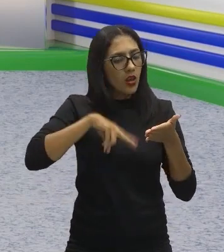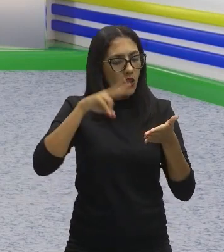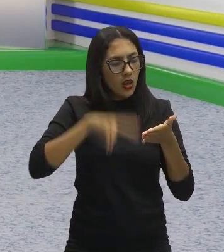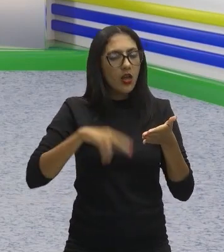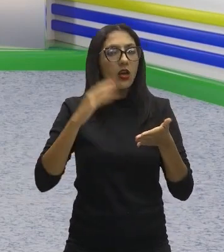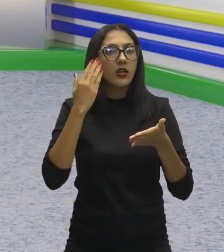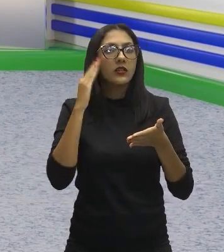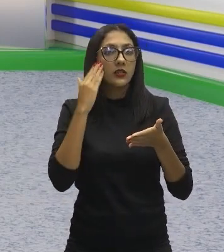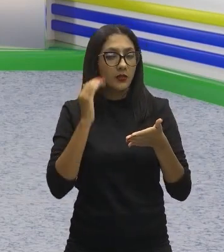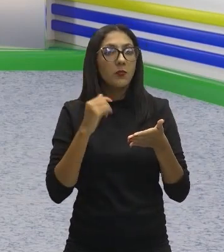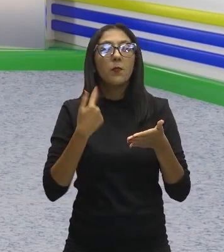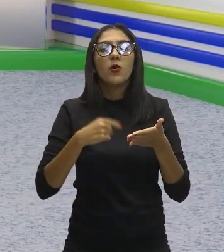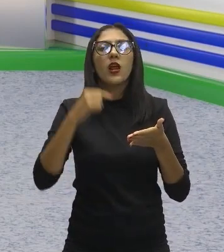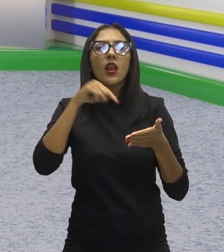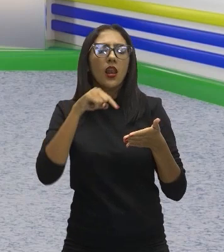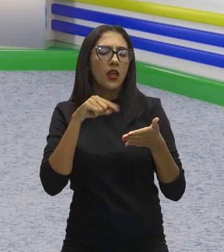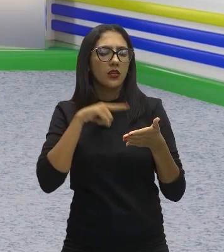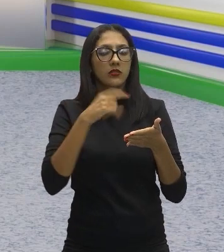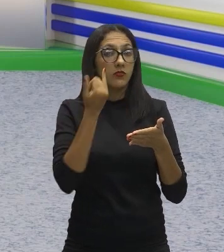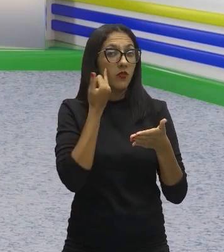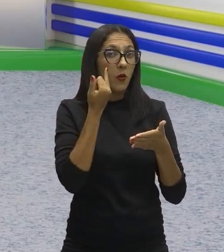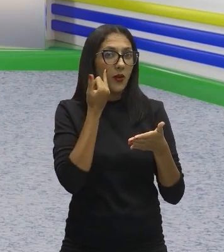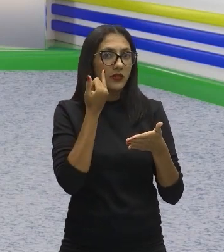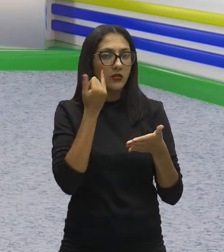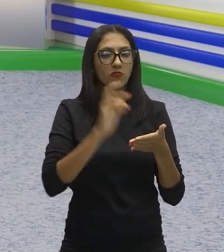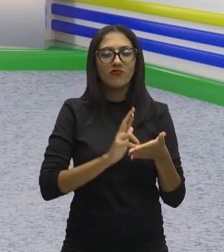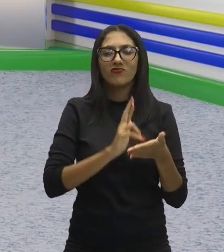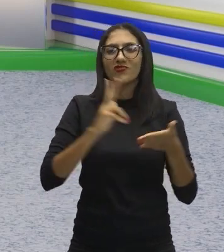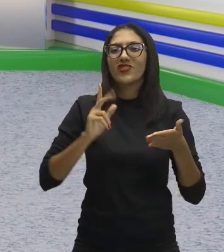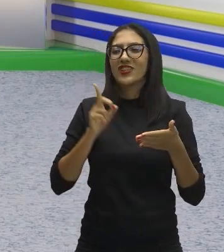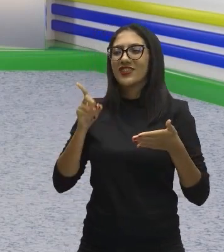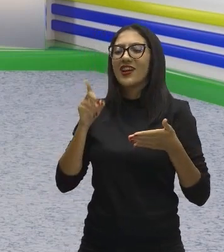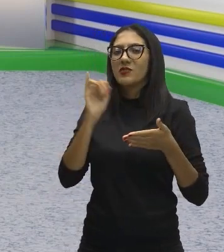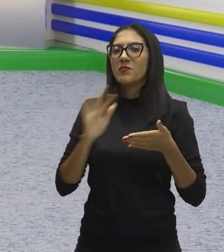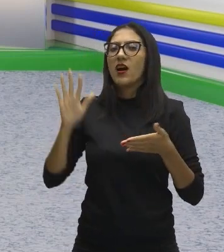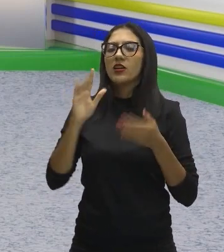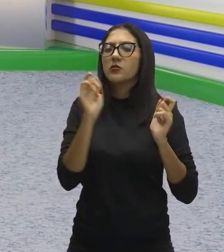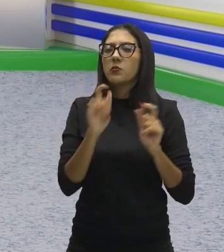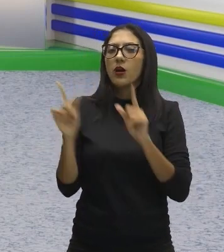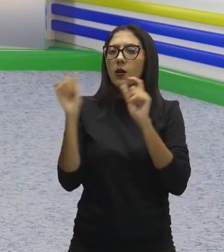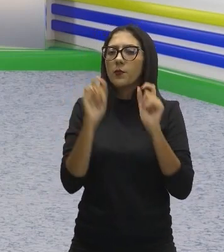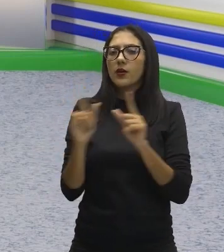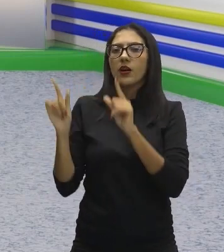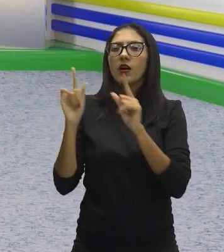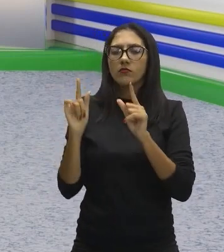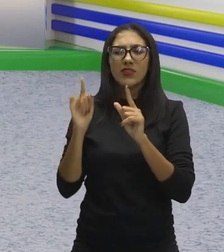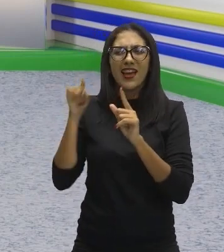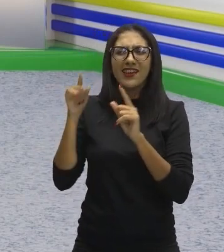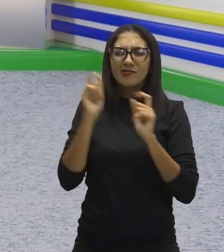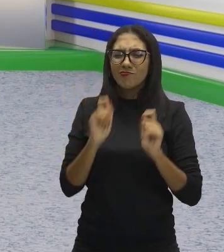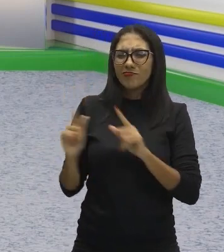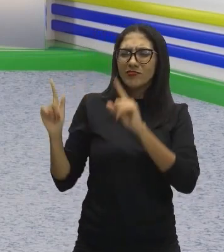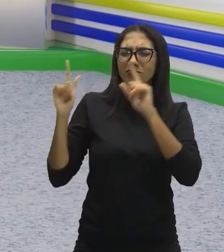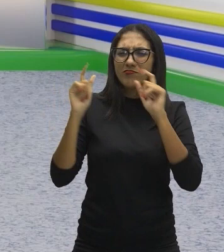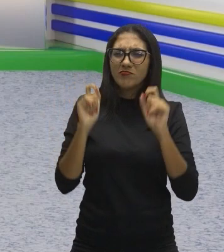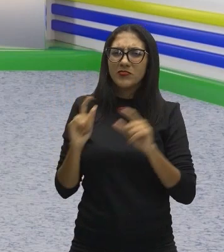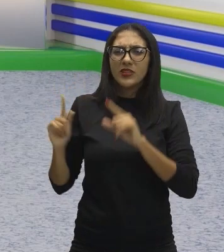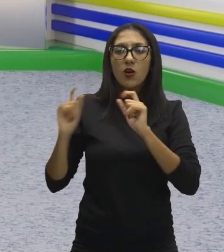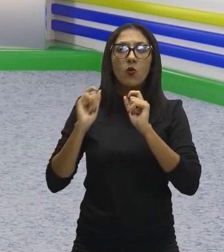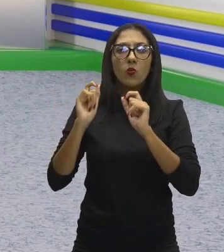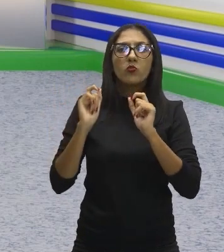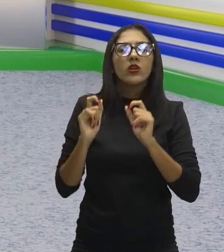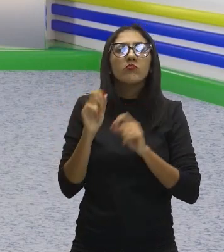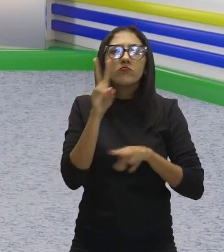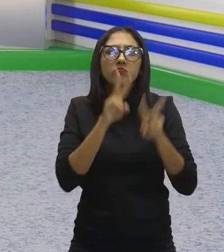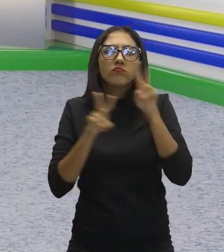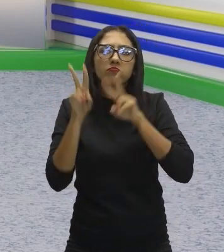porque tem informações que não estão na cartela, mas estão no plano. A cartela é muito mais voltada, né, ao aluno, à